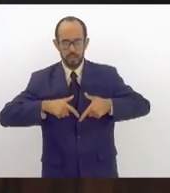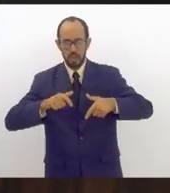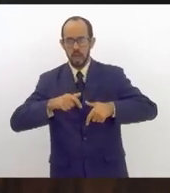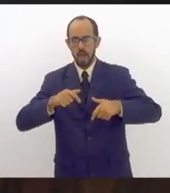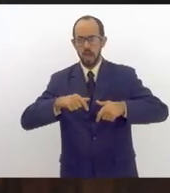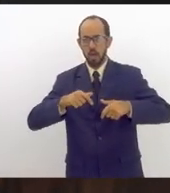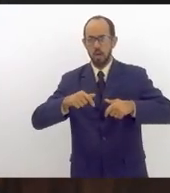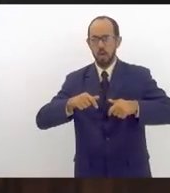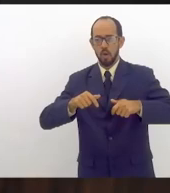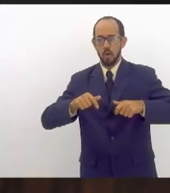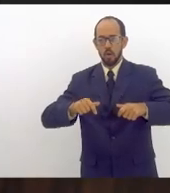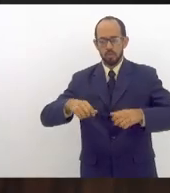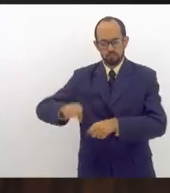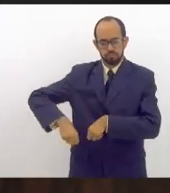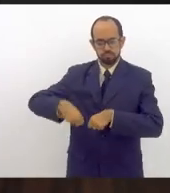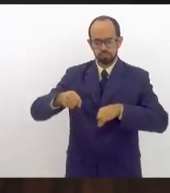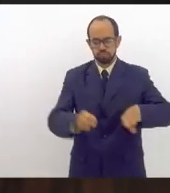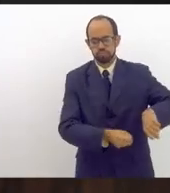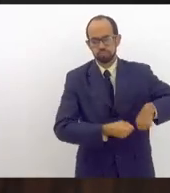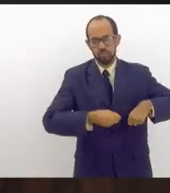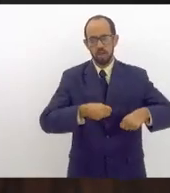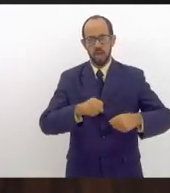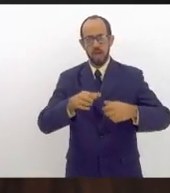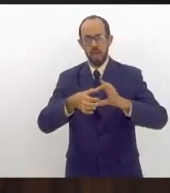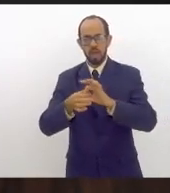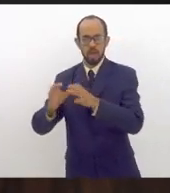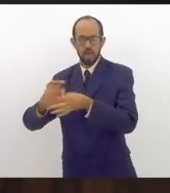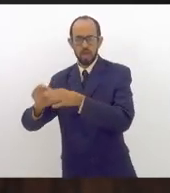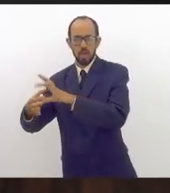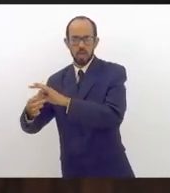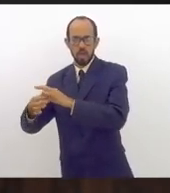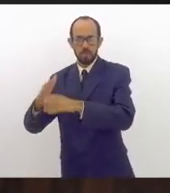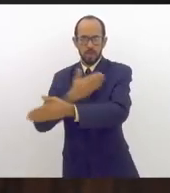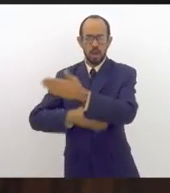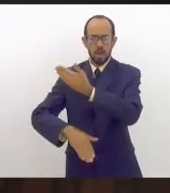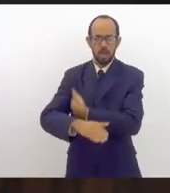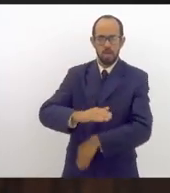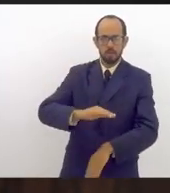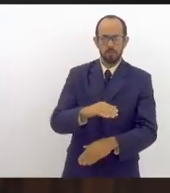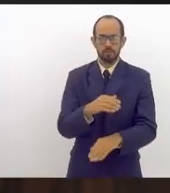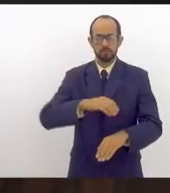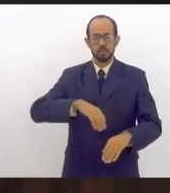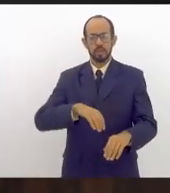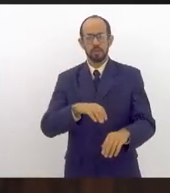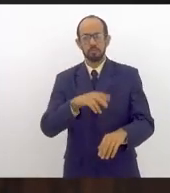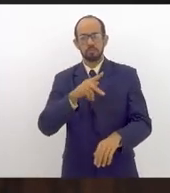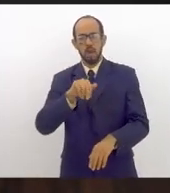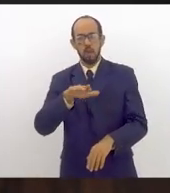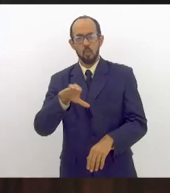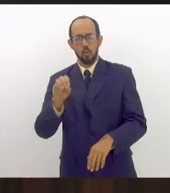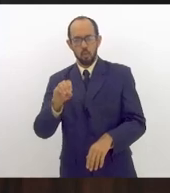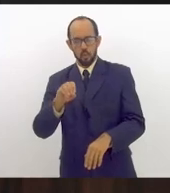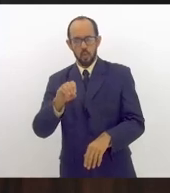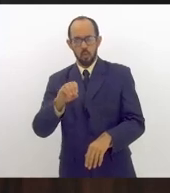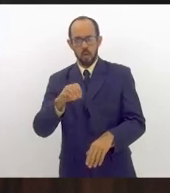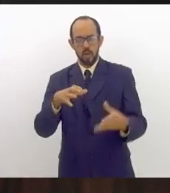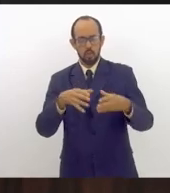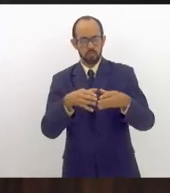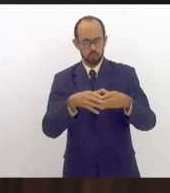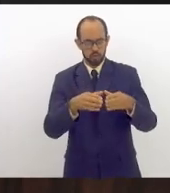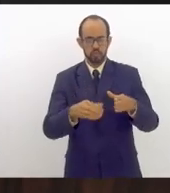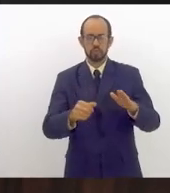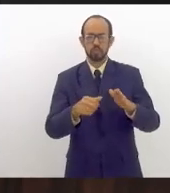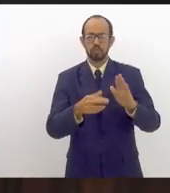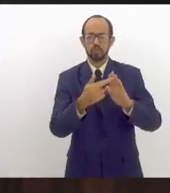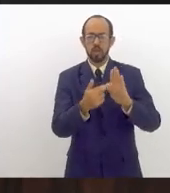paralímpico de canoagem oceânica Fábio Afonso. Parecer da Comissão de Normas Internas e Proporções Externas. Comissão de Normas Internas e